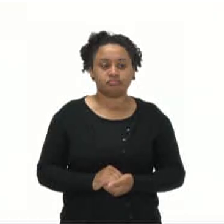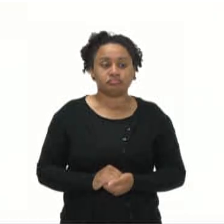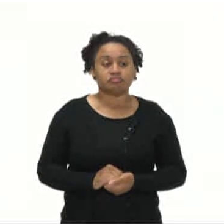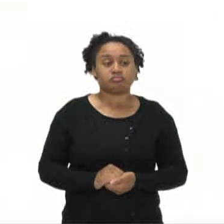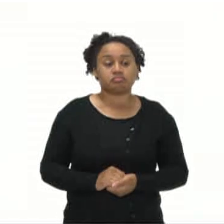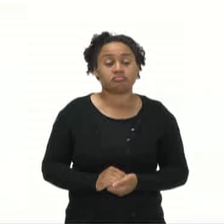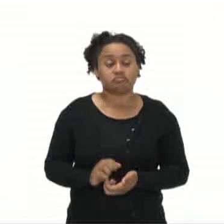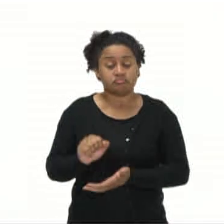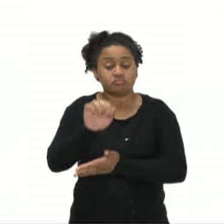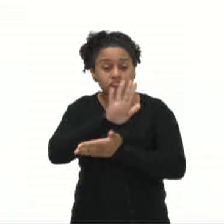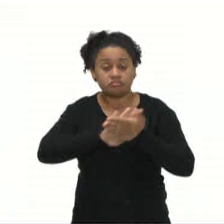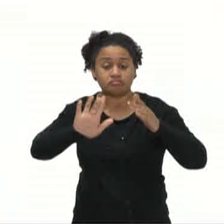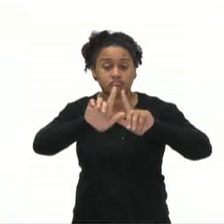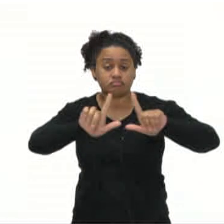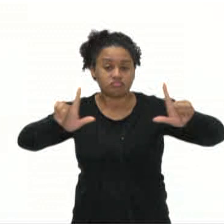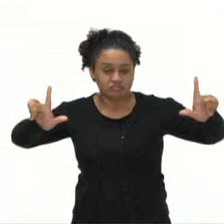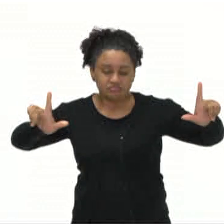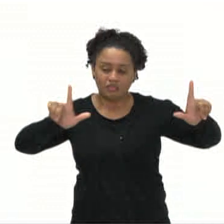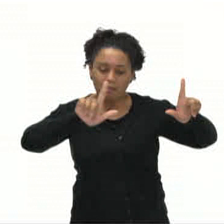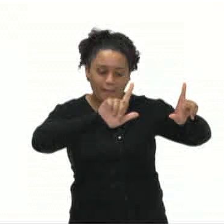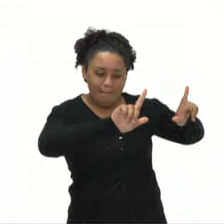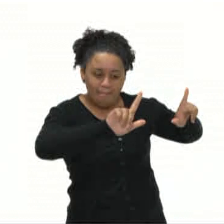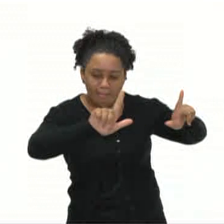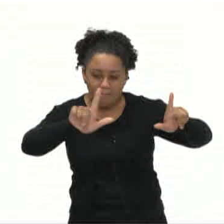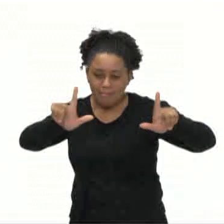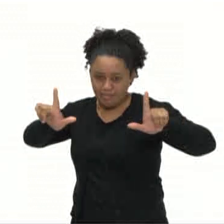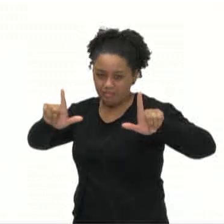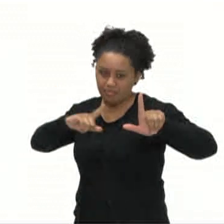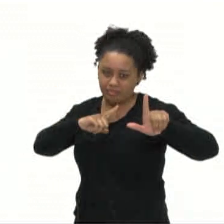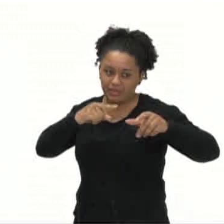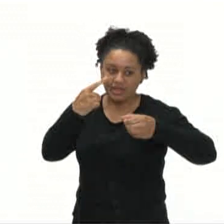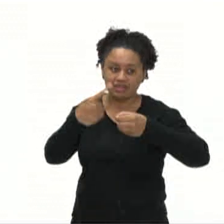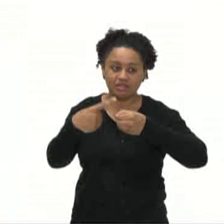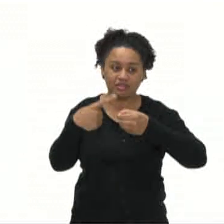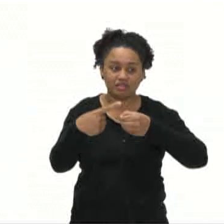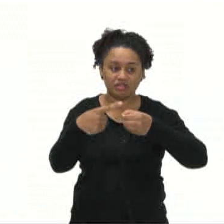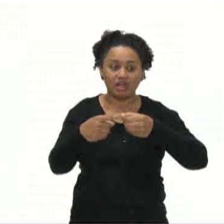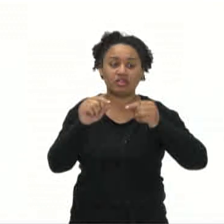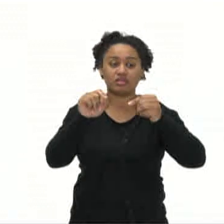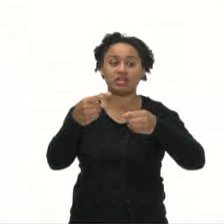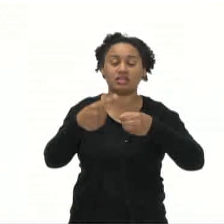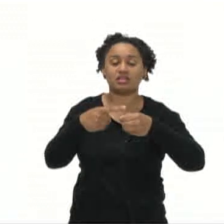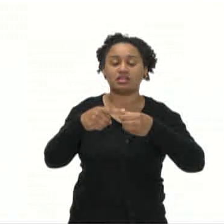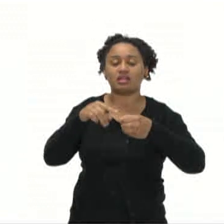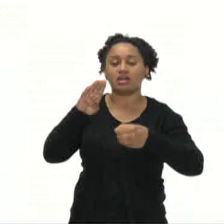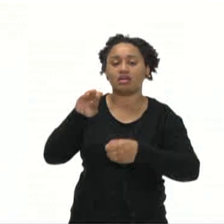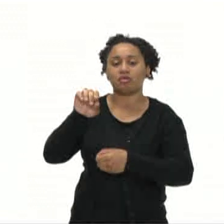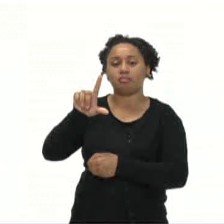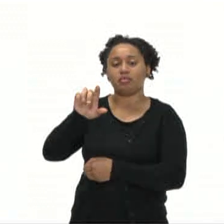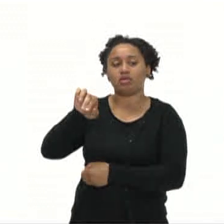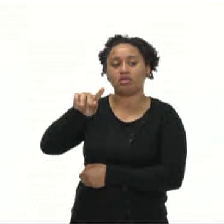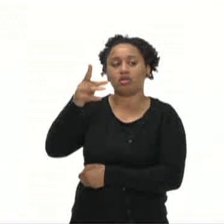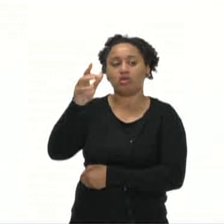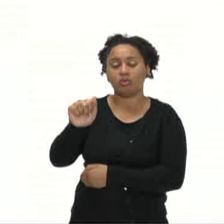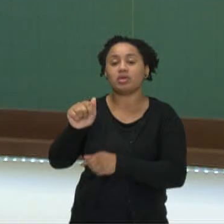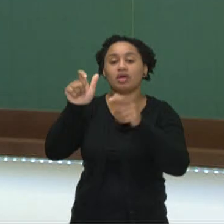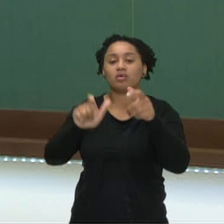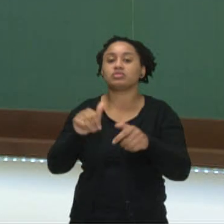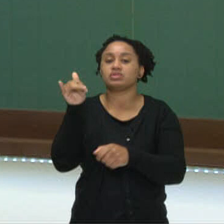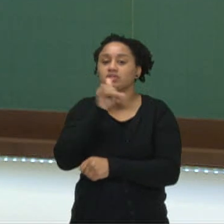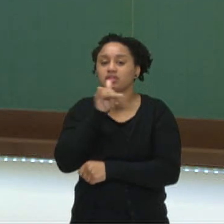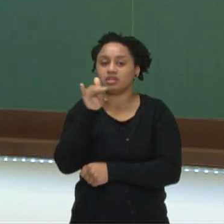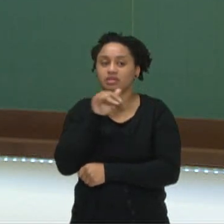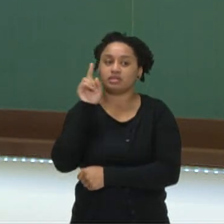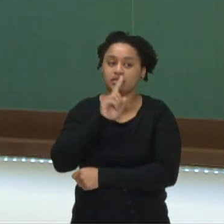E aqui, pessoal, essa imagem panorâmica desta bela cidade refere-se à cidade de Bolonha, né, cidade